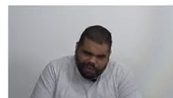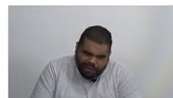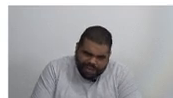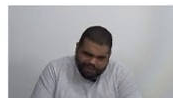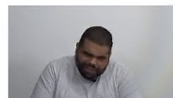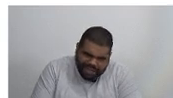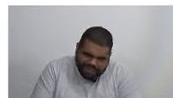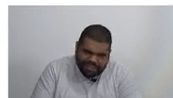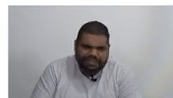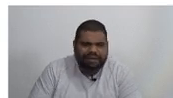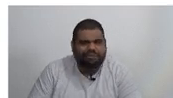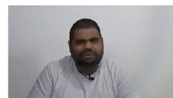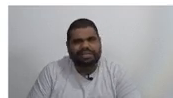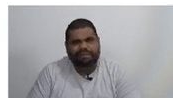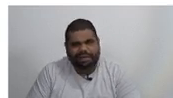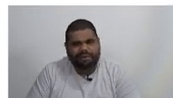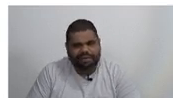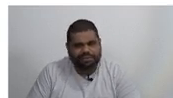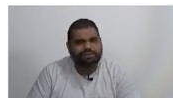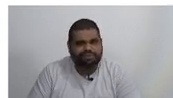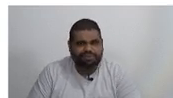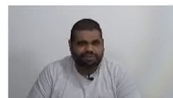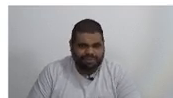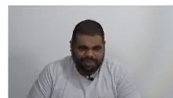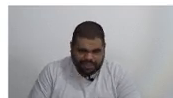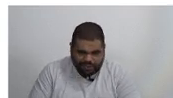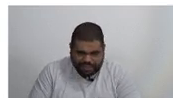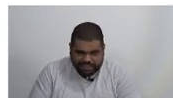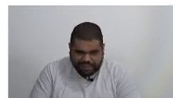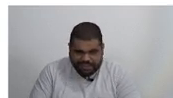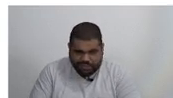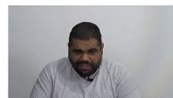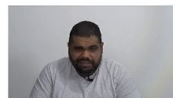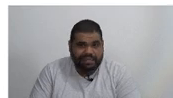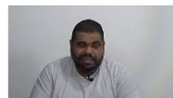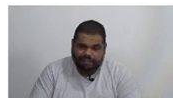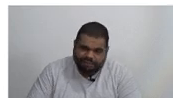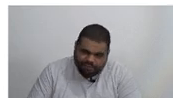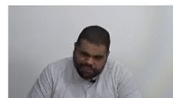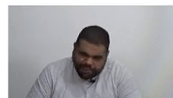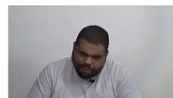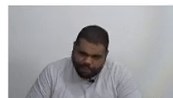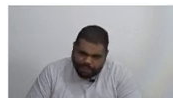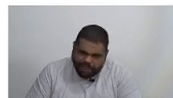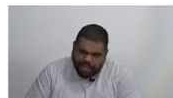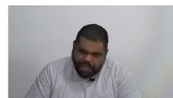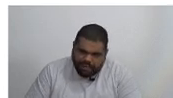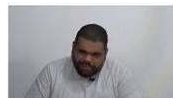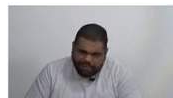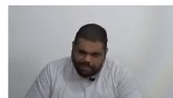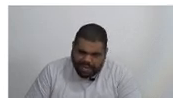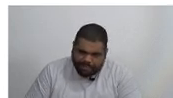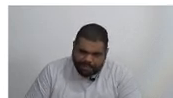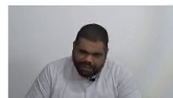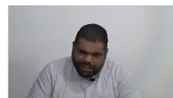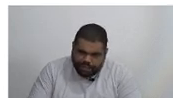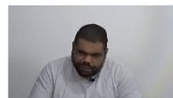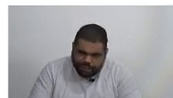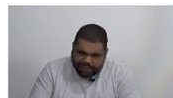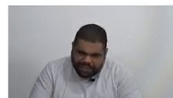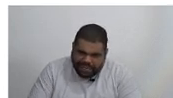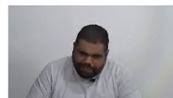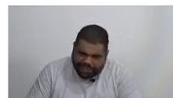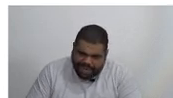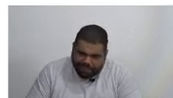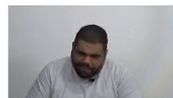a concavidade ela está voltada para baixo. Então, esse vai ser o desenho da minha função. Vamos lá. Antes